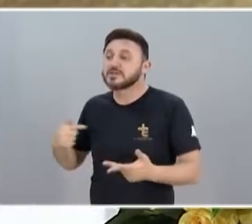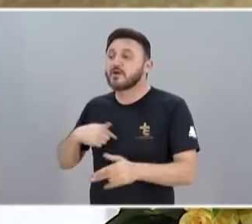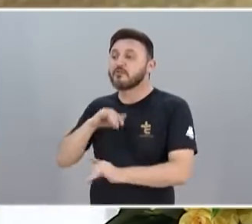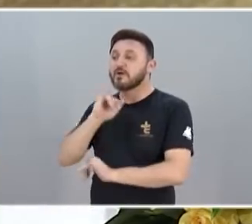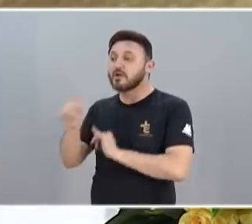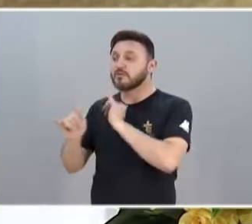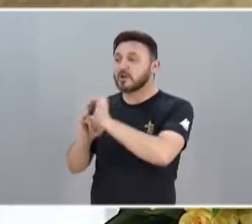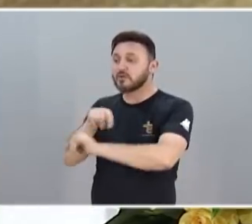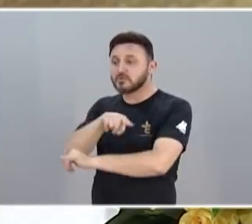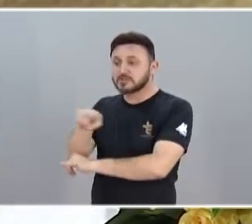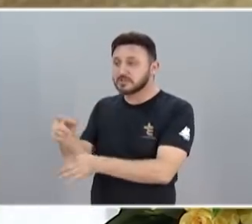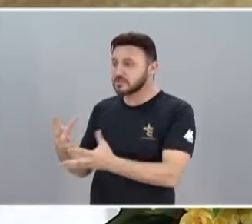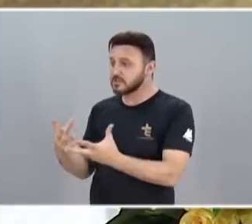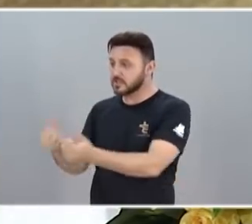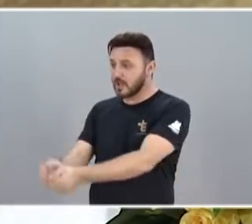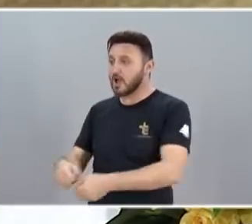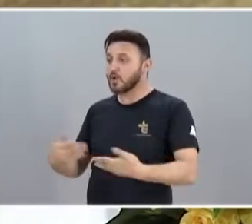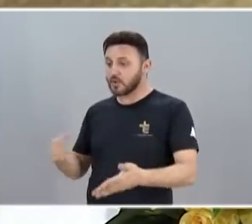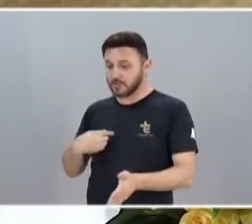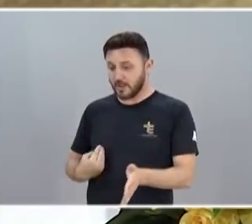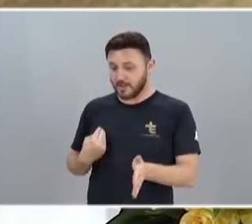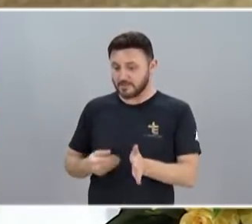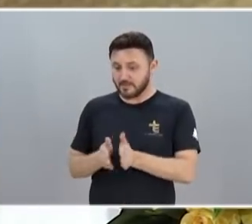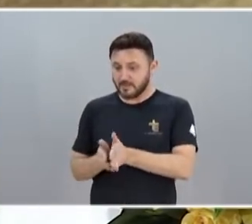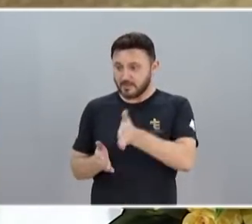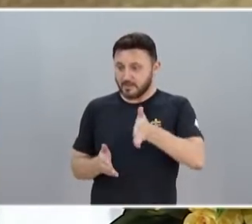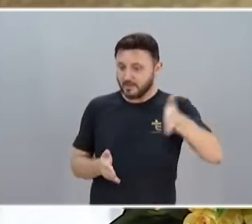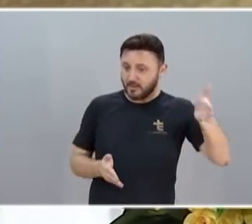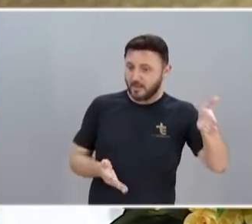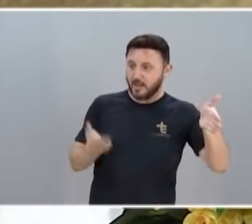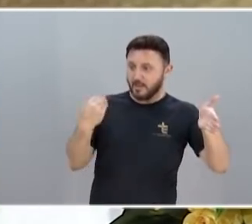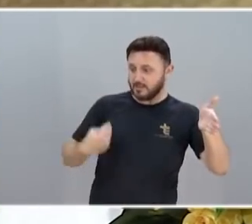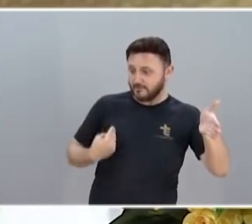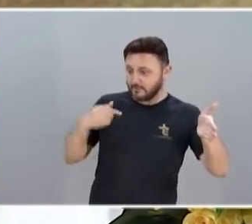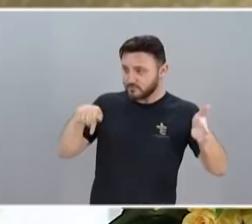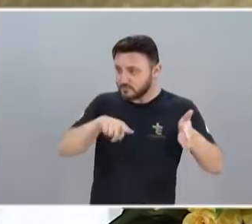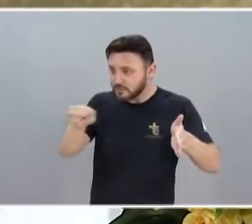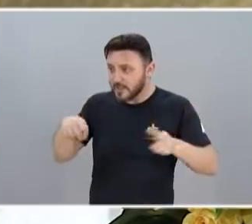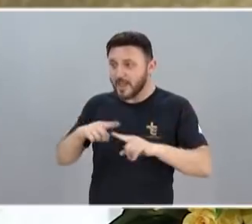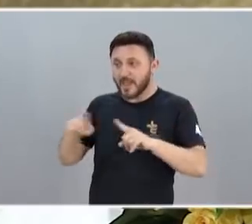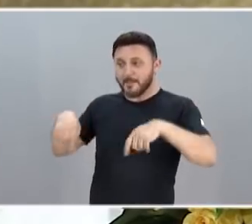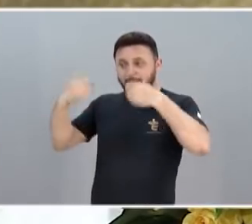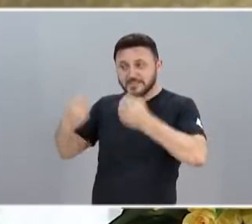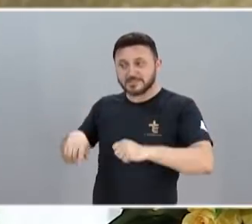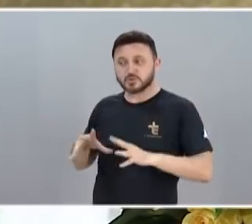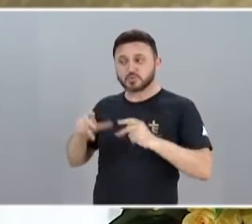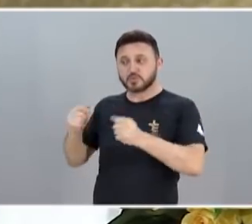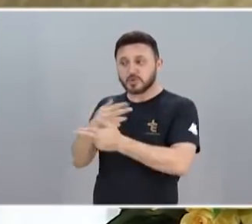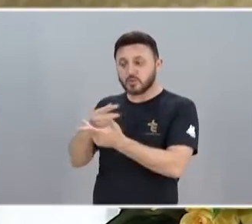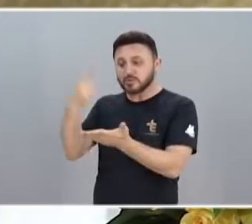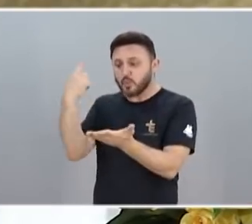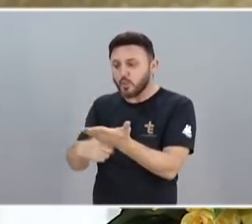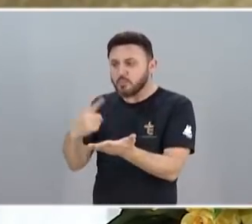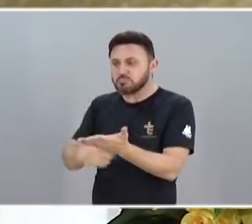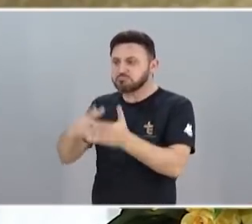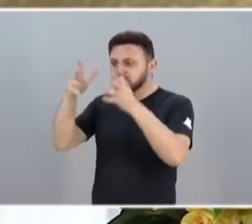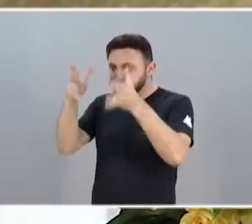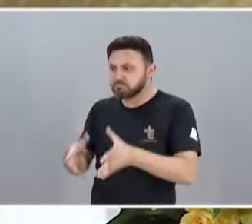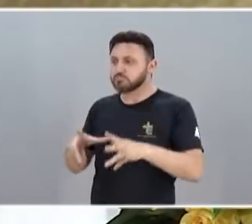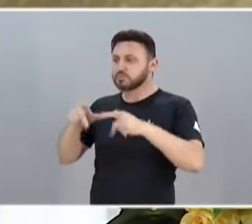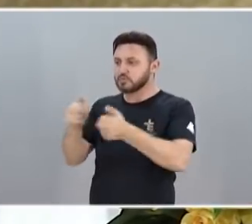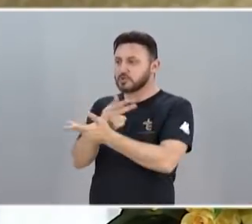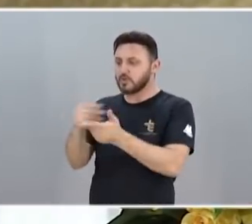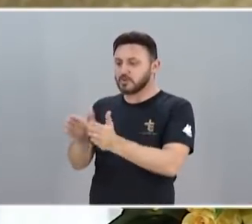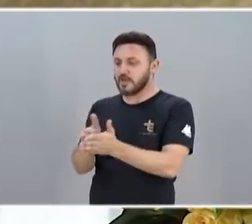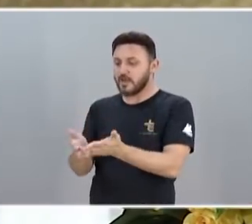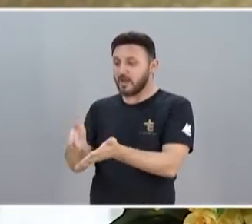falei quando ainda estava convosco. Era preciso que se cumprisse tudo o que está